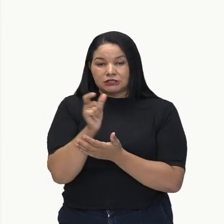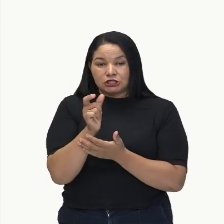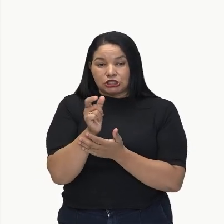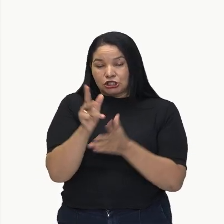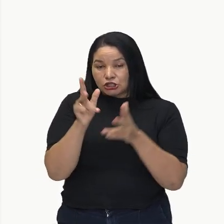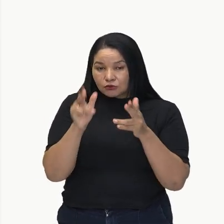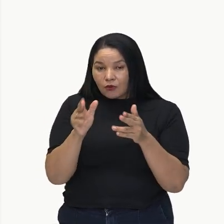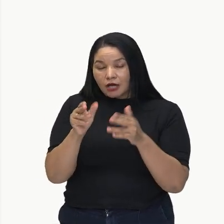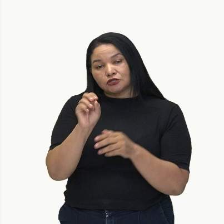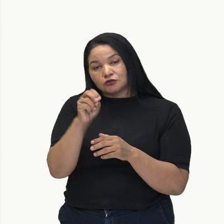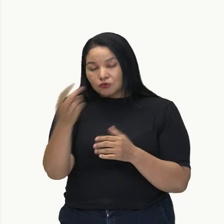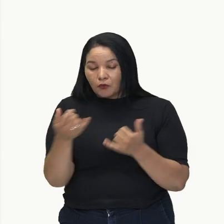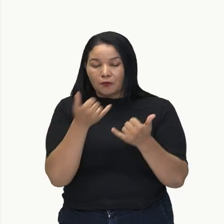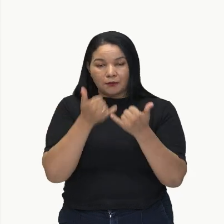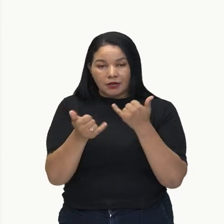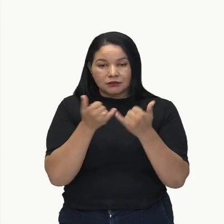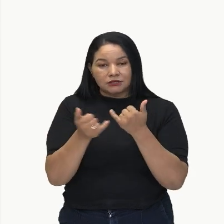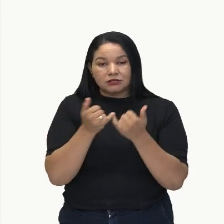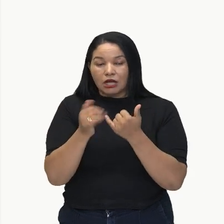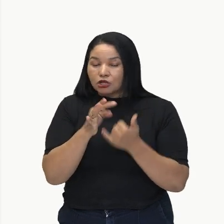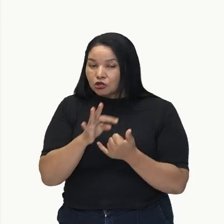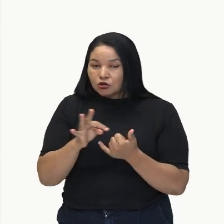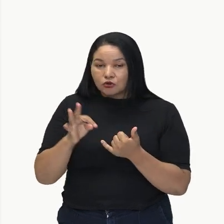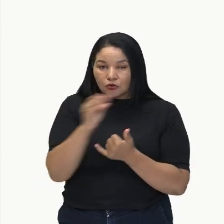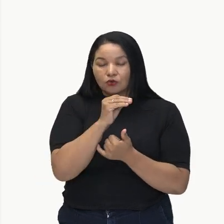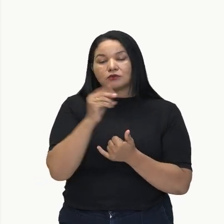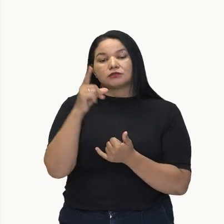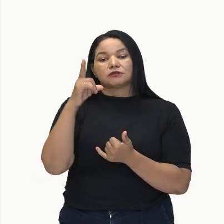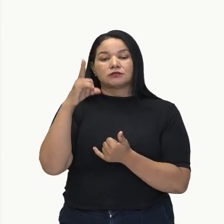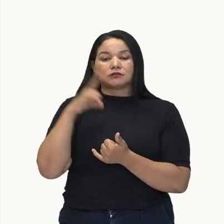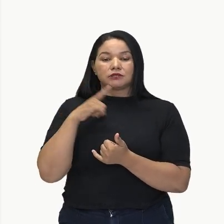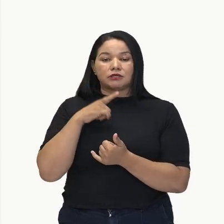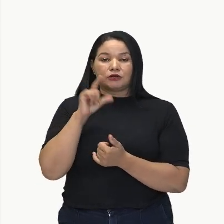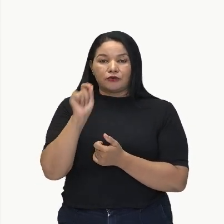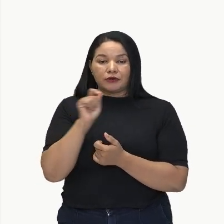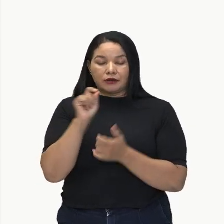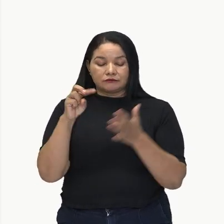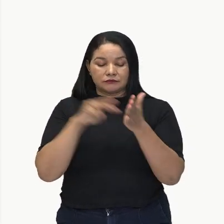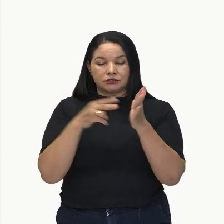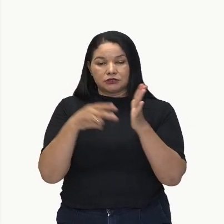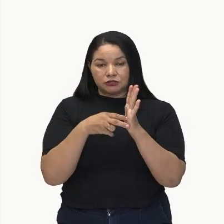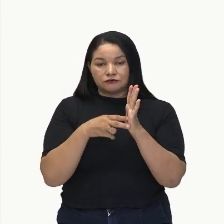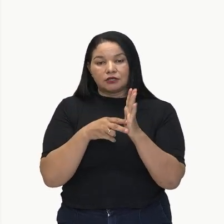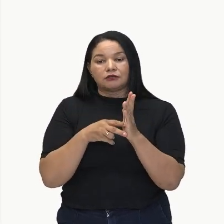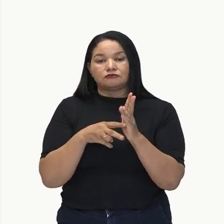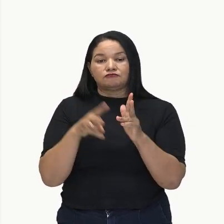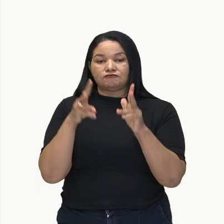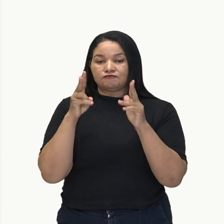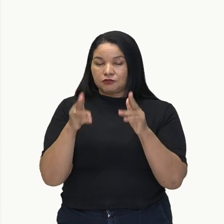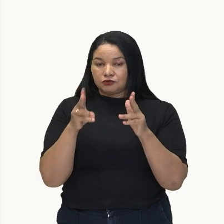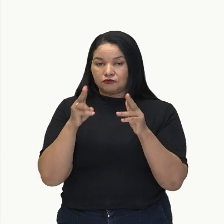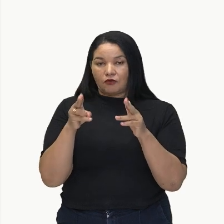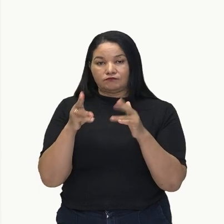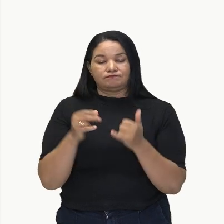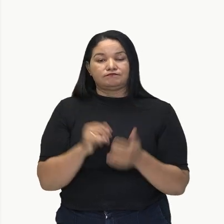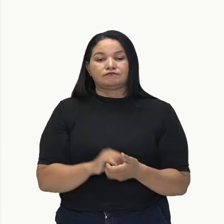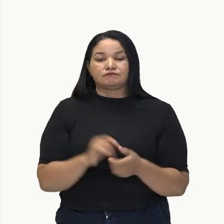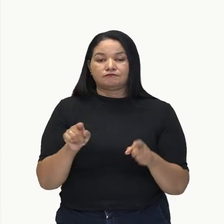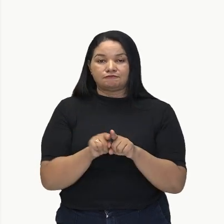muito parecidas, todas possuem o mesmo significado entre elas, mas